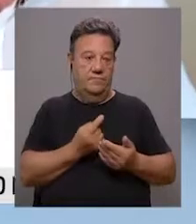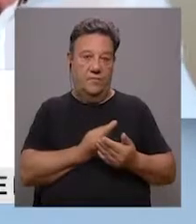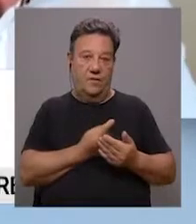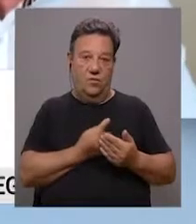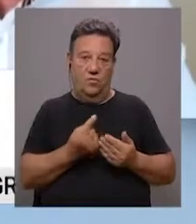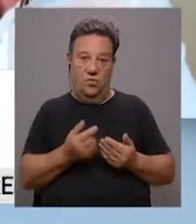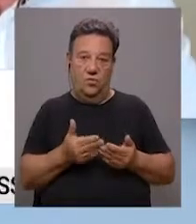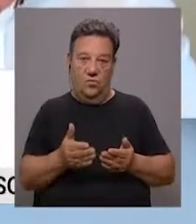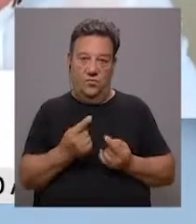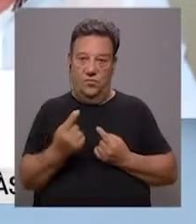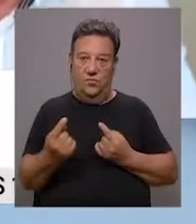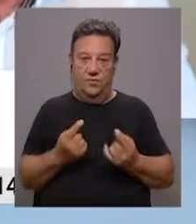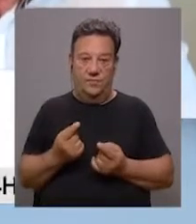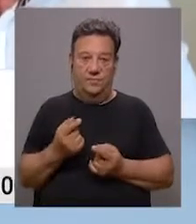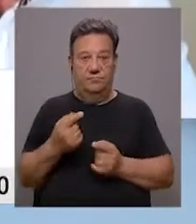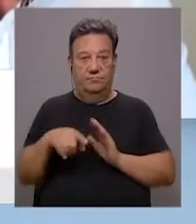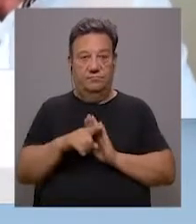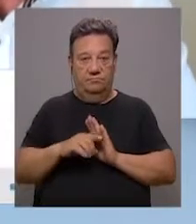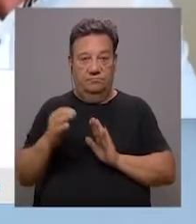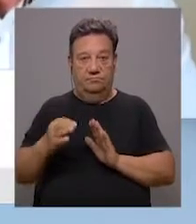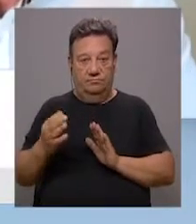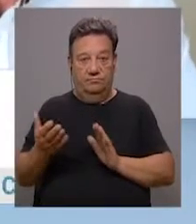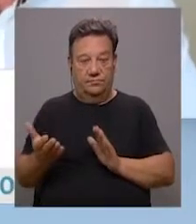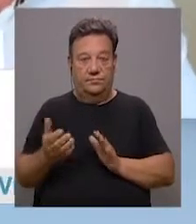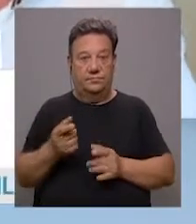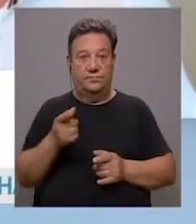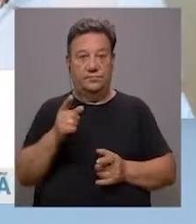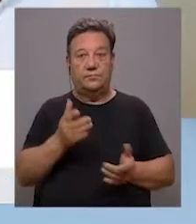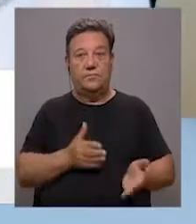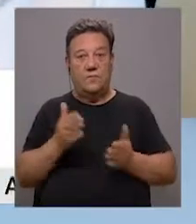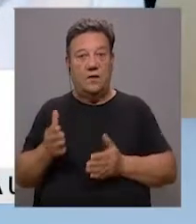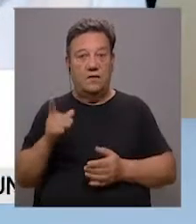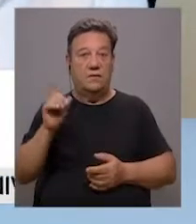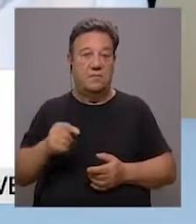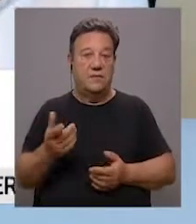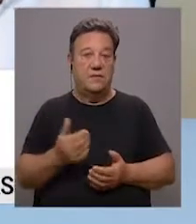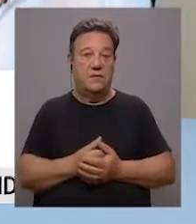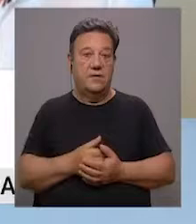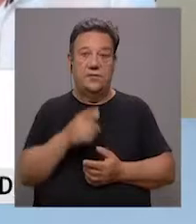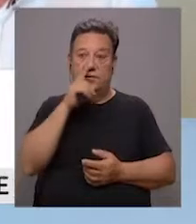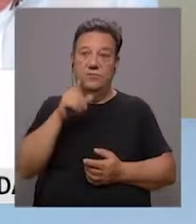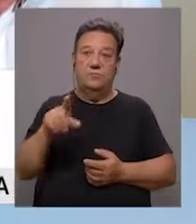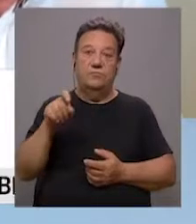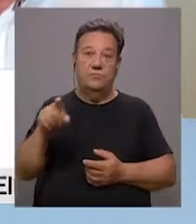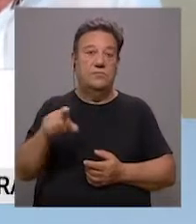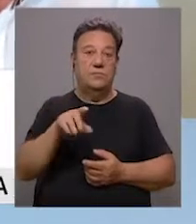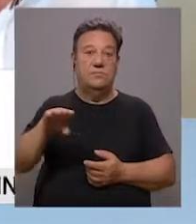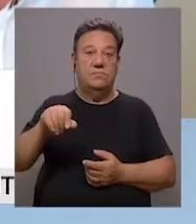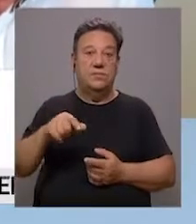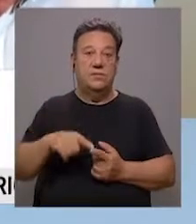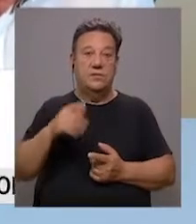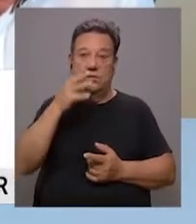desconfinamento, com regras, obviamente, e, por outro lado, que estão a escolher sítios de